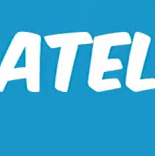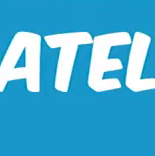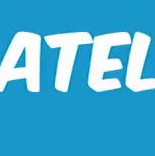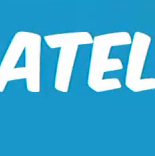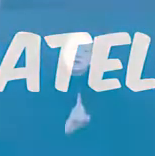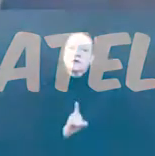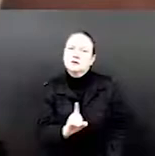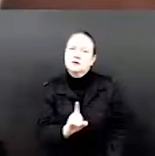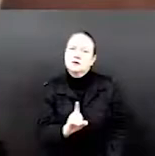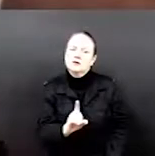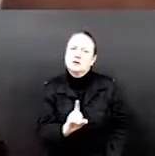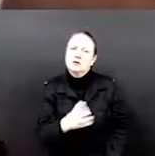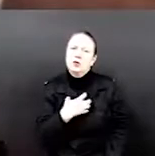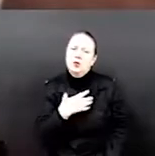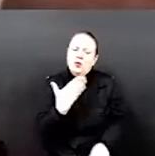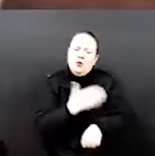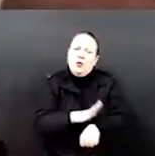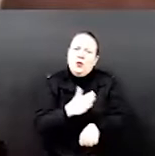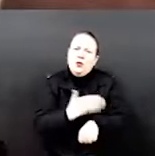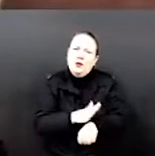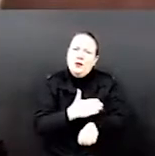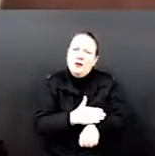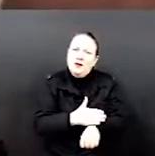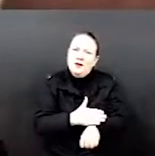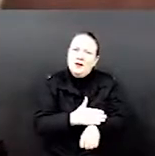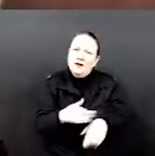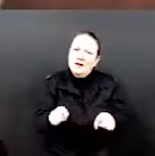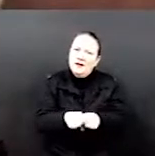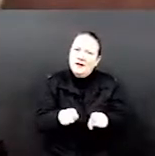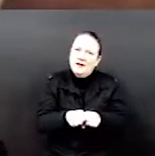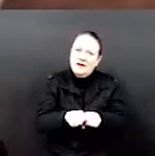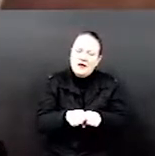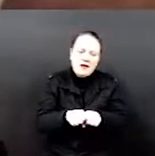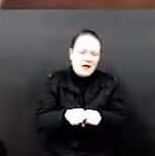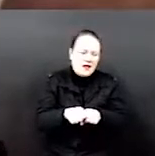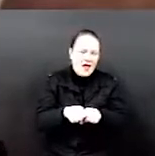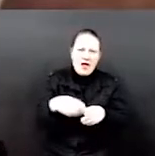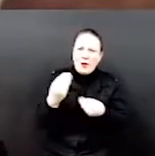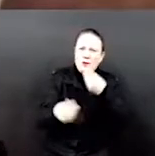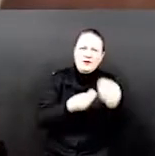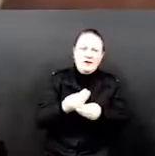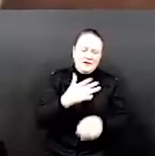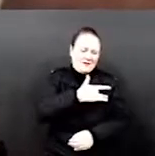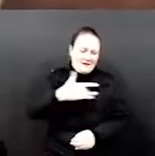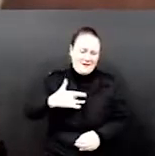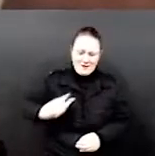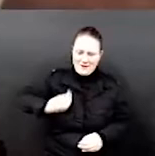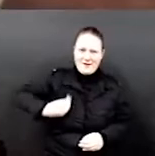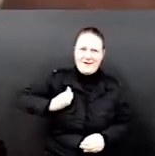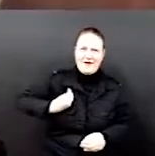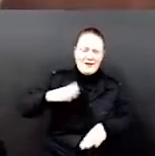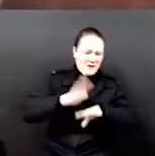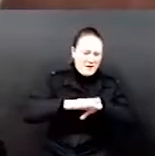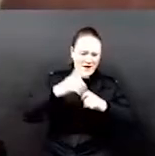direito, né? É uma prática que também é outra medicina, né? Uma terapia. É bonito, os caras